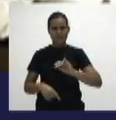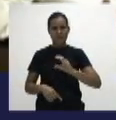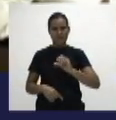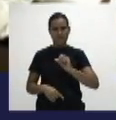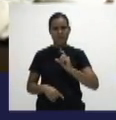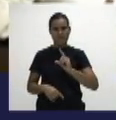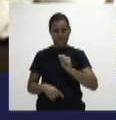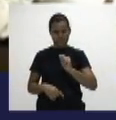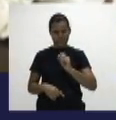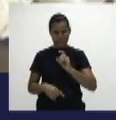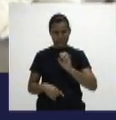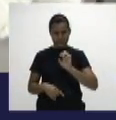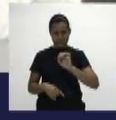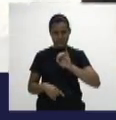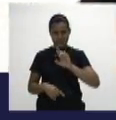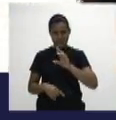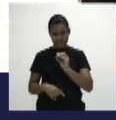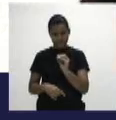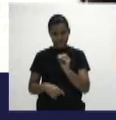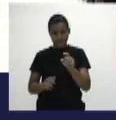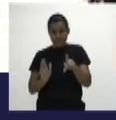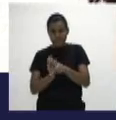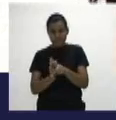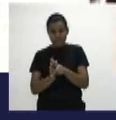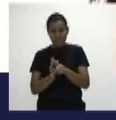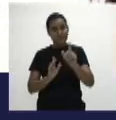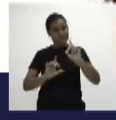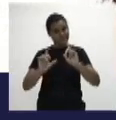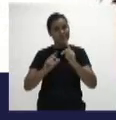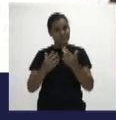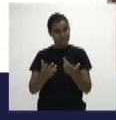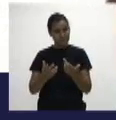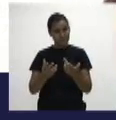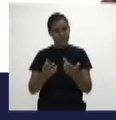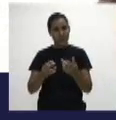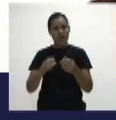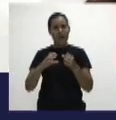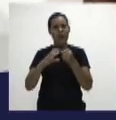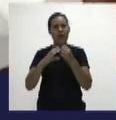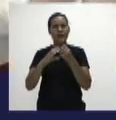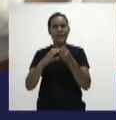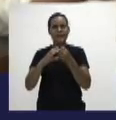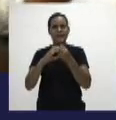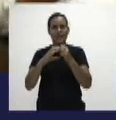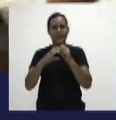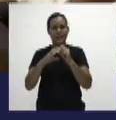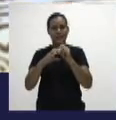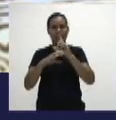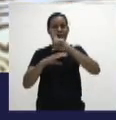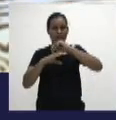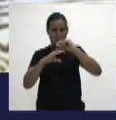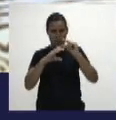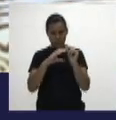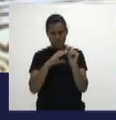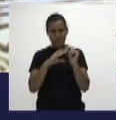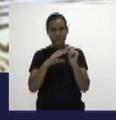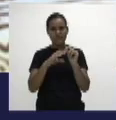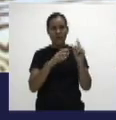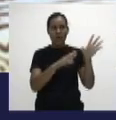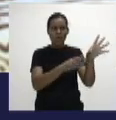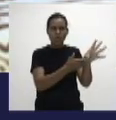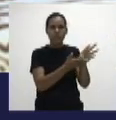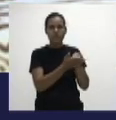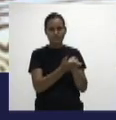dentro da TV né Eh o arelia por exemplo Ele montou o circo dele no estacionamento da Rede Record e as câmeras iam para lá e